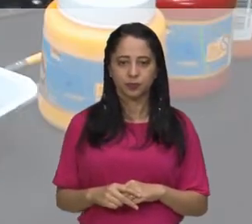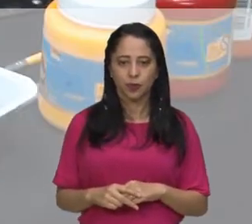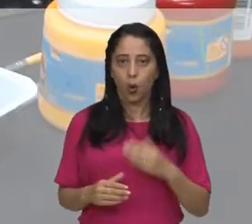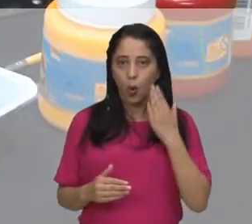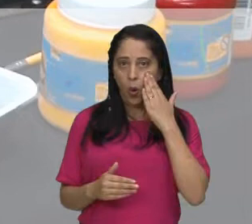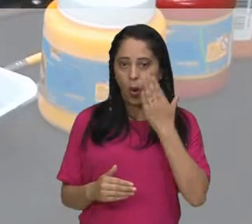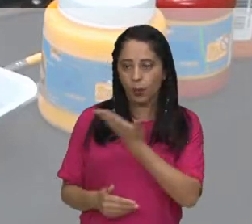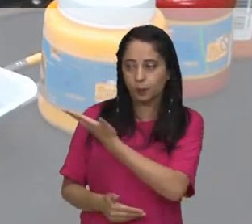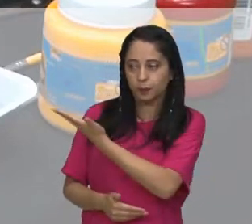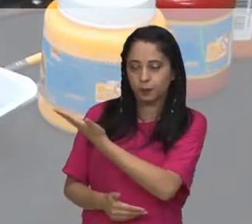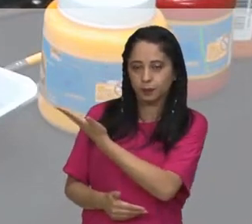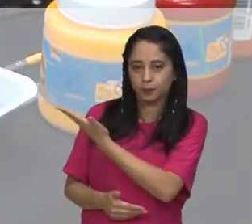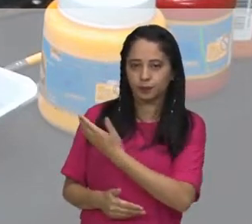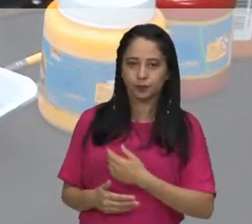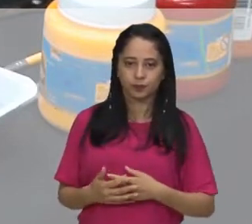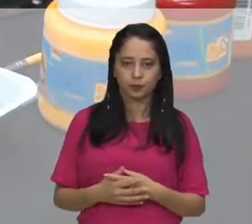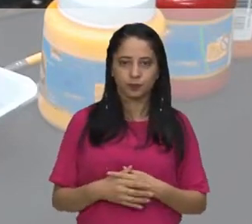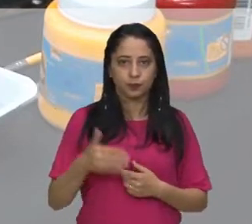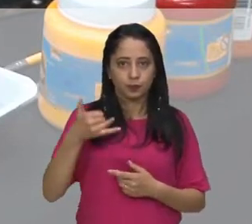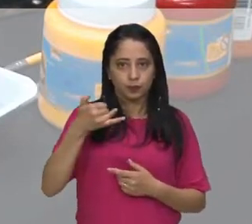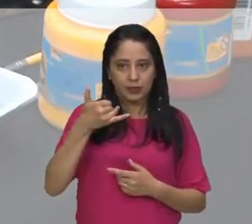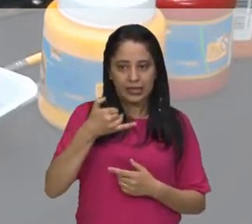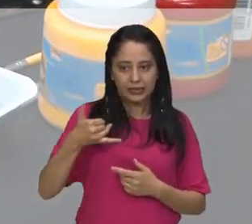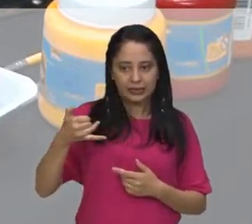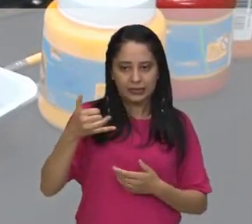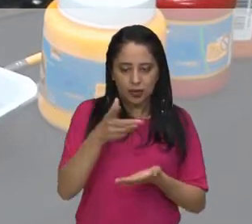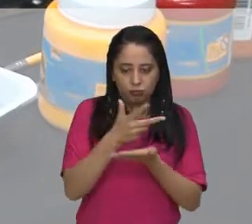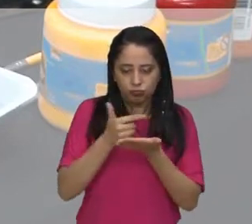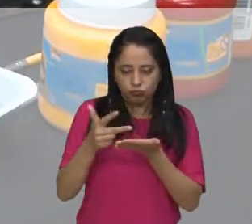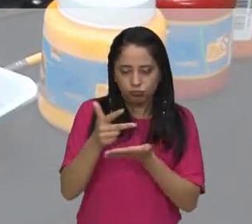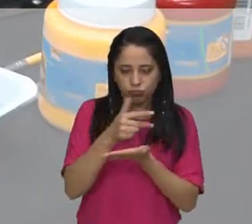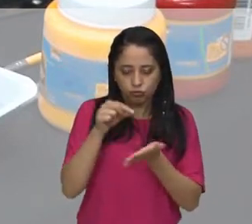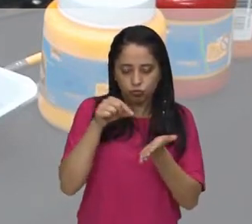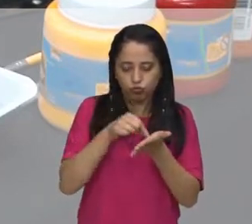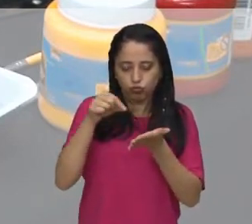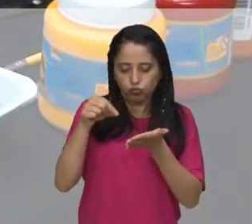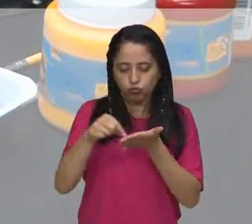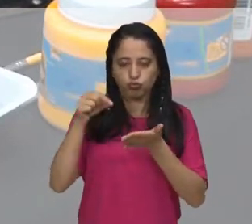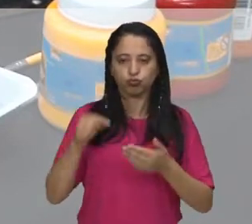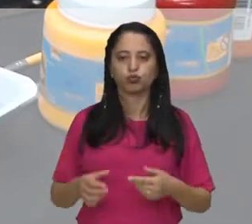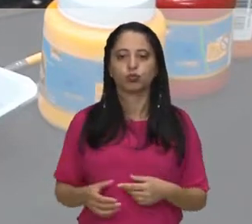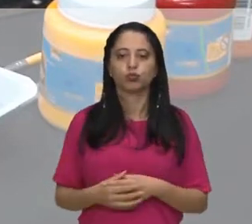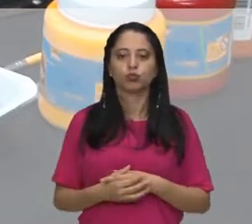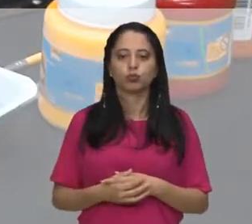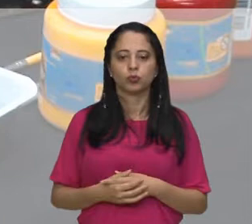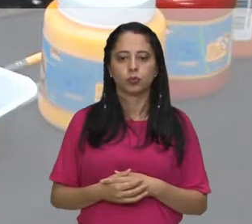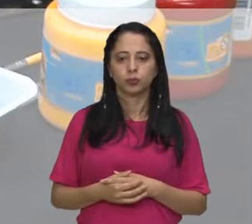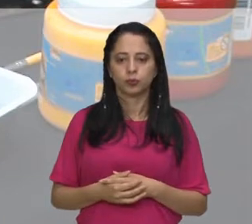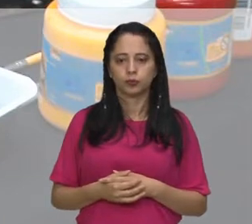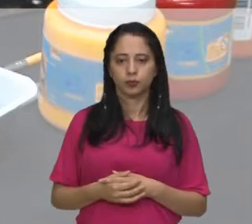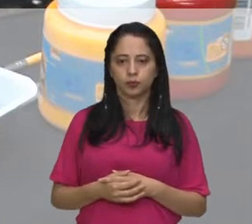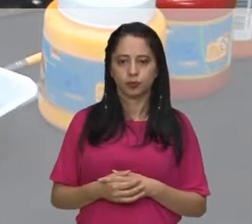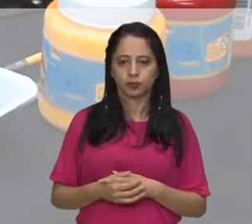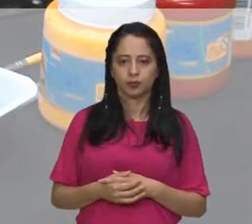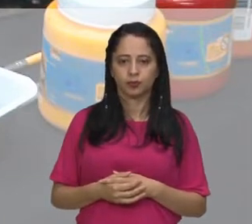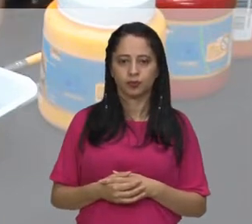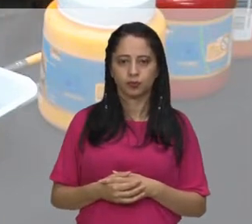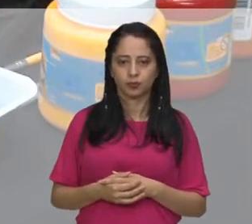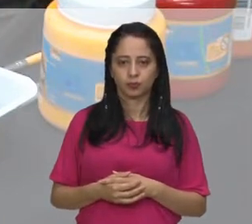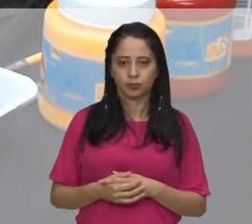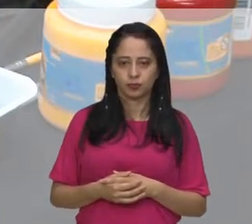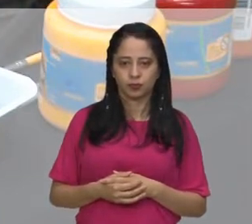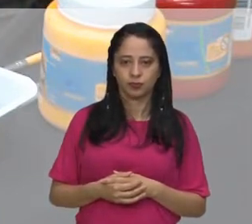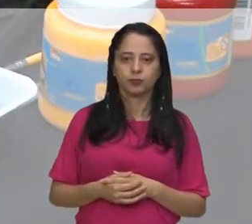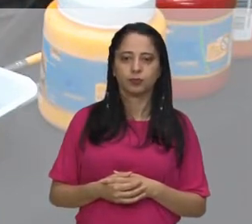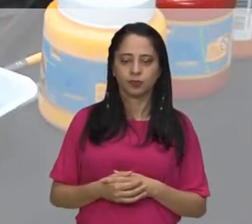aqui, outro aqui, nas extremidades, ó, mais um aqui, outro aqui. Aí é só usar